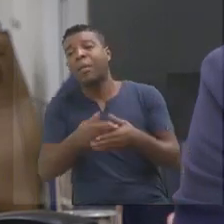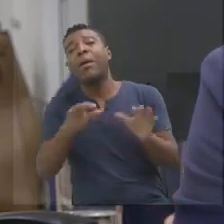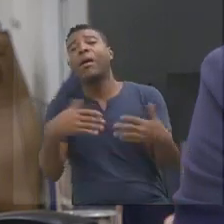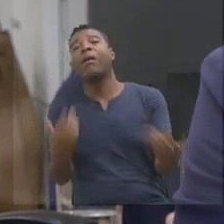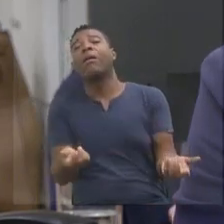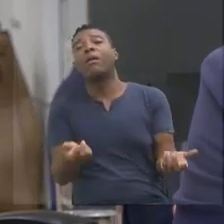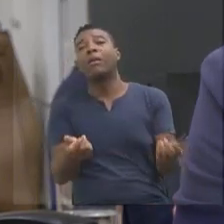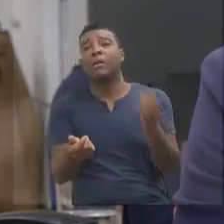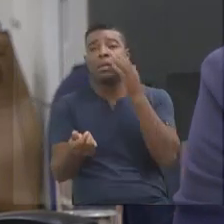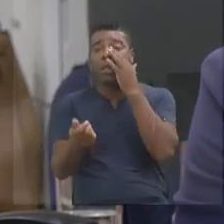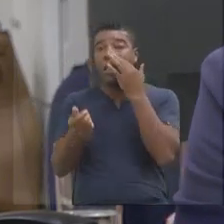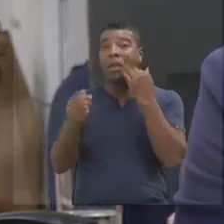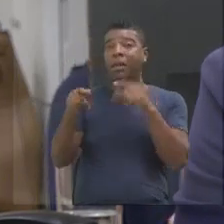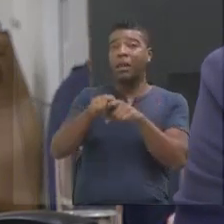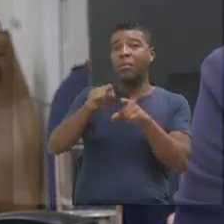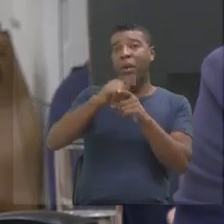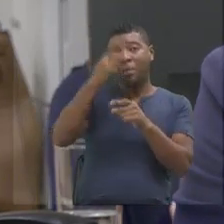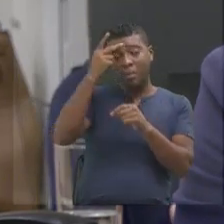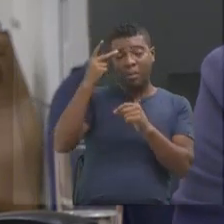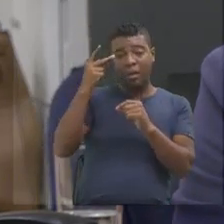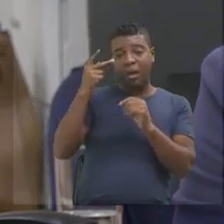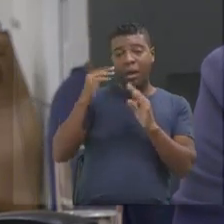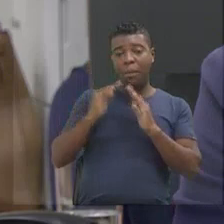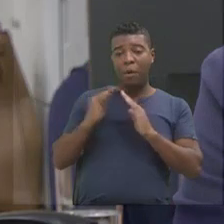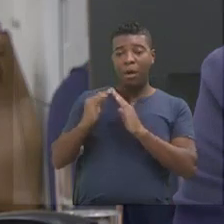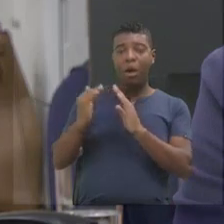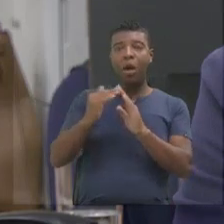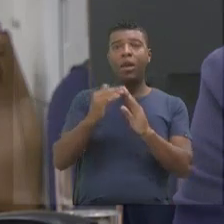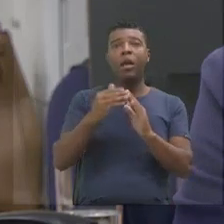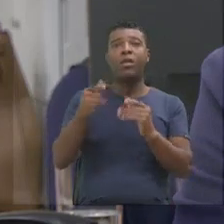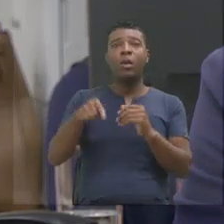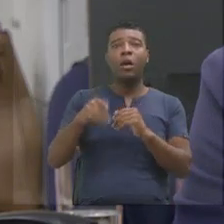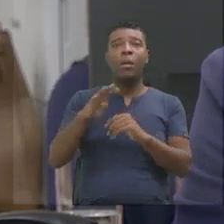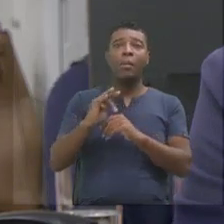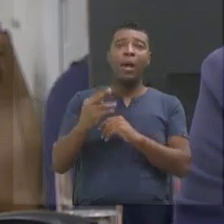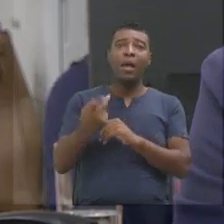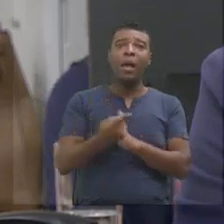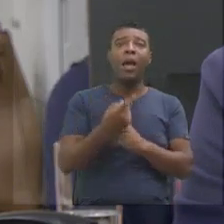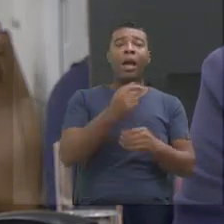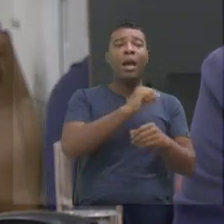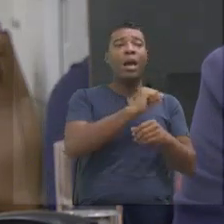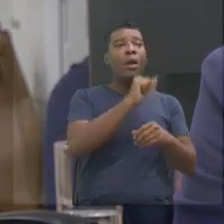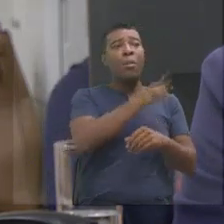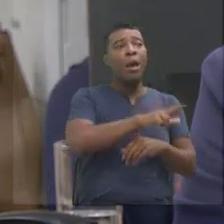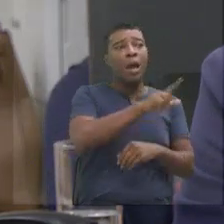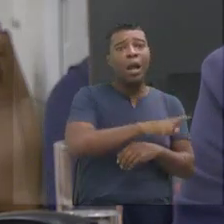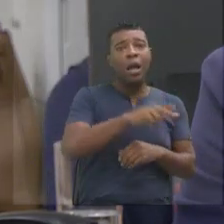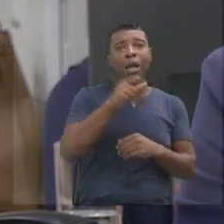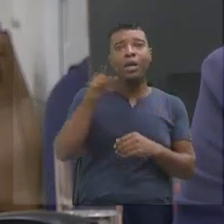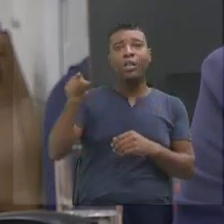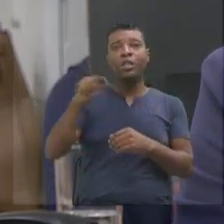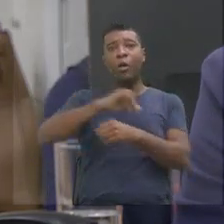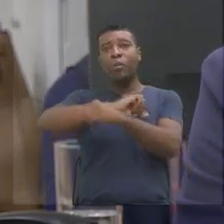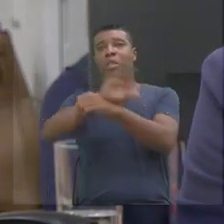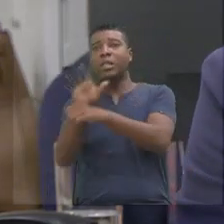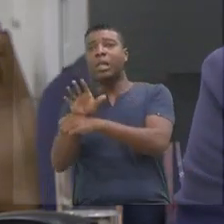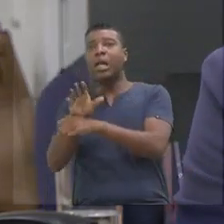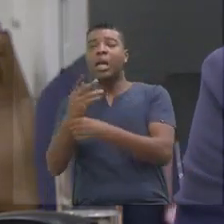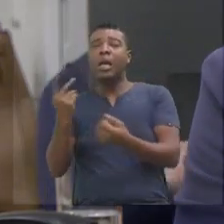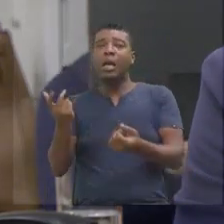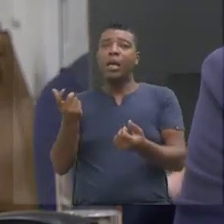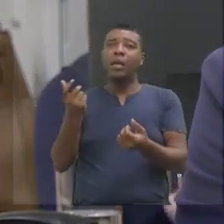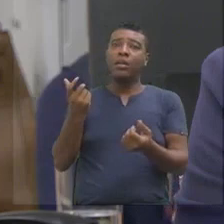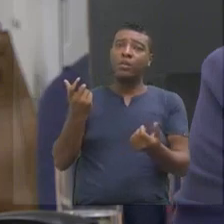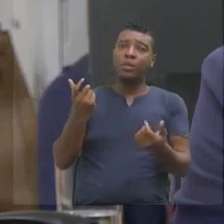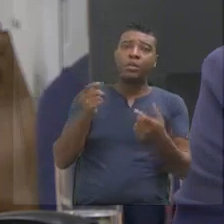metropolitana BH e outros grandes centros como Uberlândia Juiz de Fora até Montes Claros né Tem tempo de espera diferente daqueles que moram